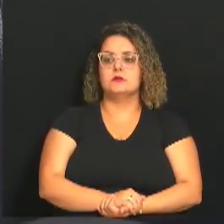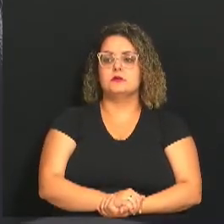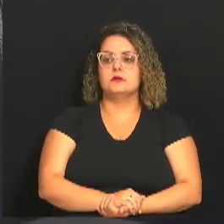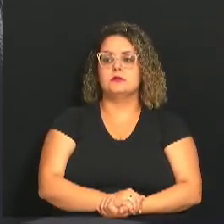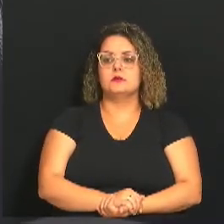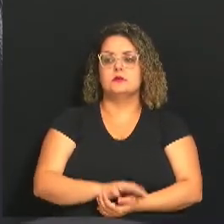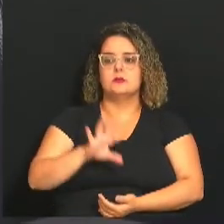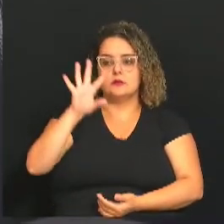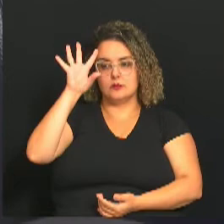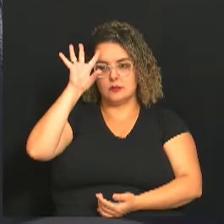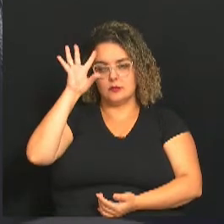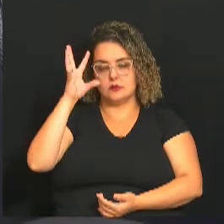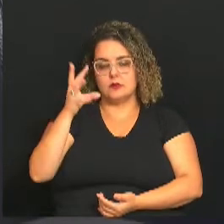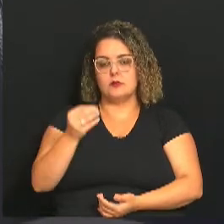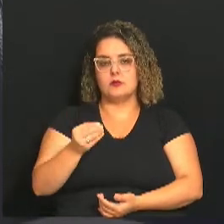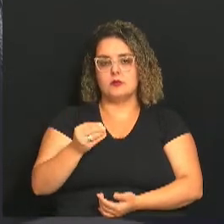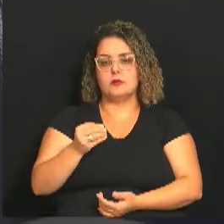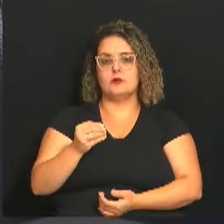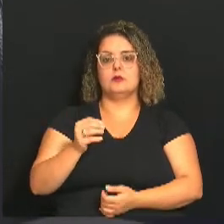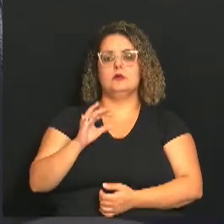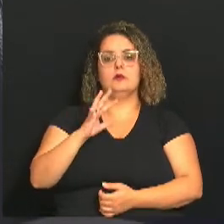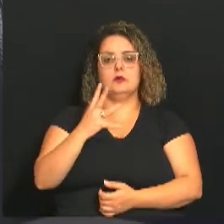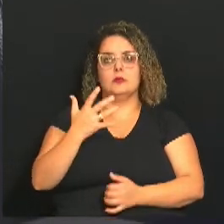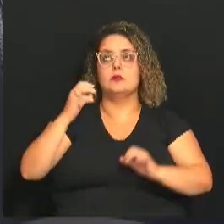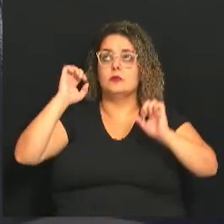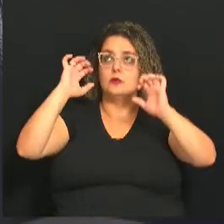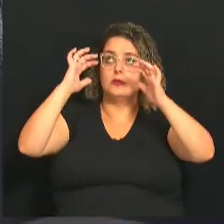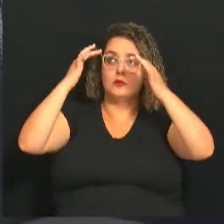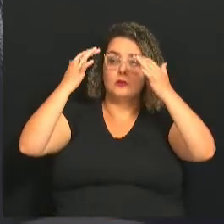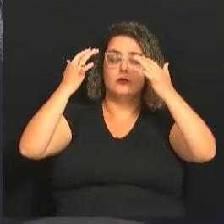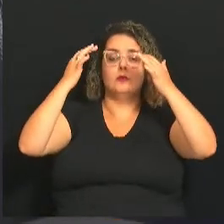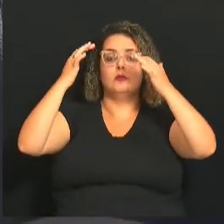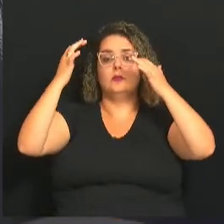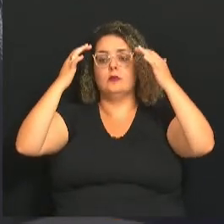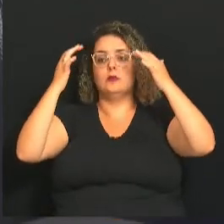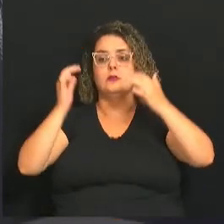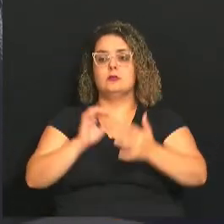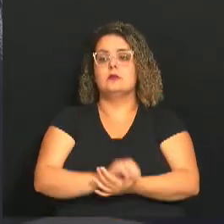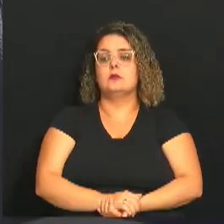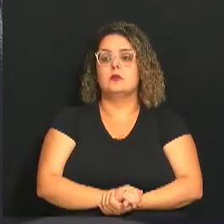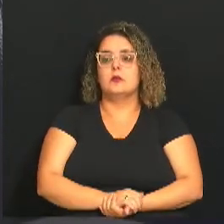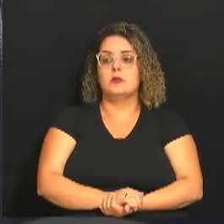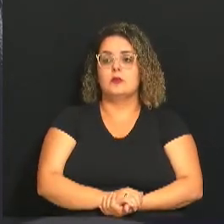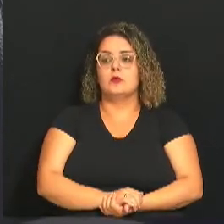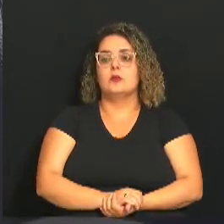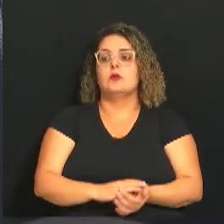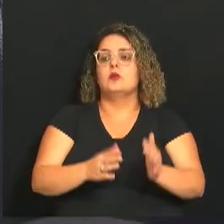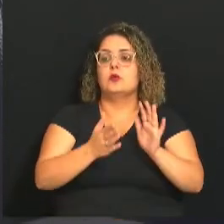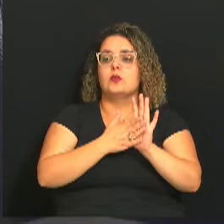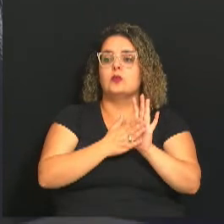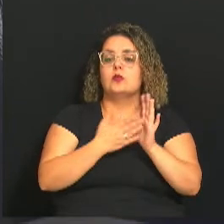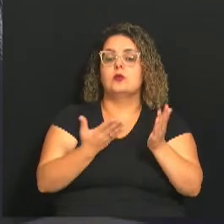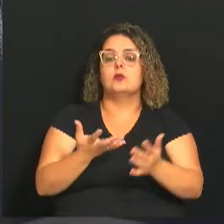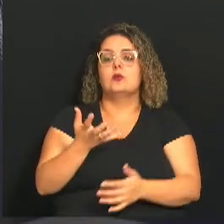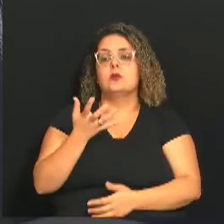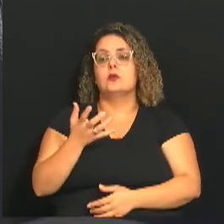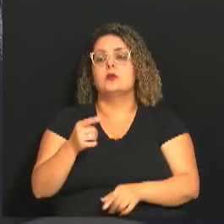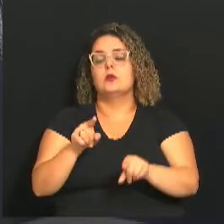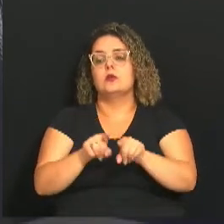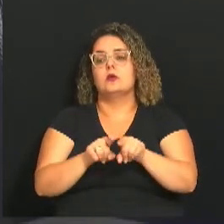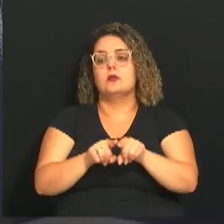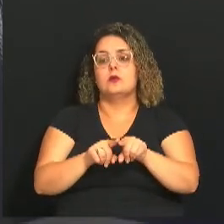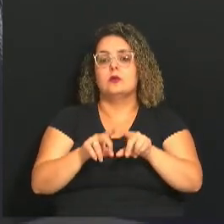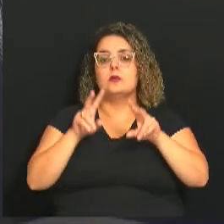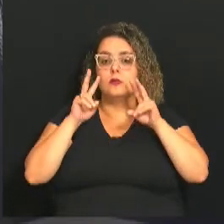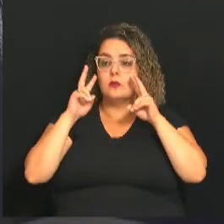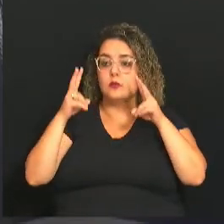compreender esses fenômenos, tentando pensar aqui propostas, enfim, nós queremos, inclusive, olhar para